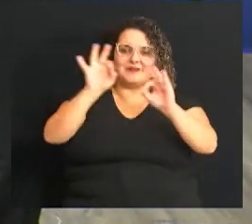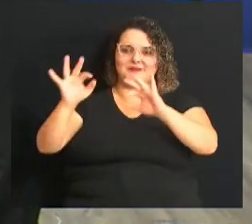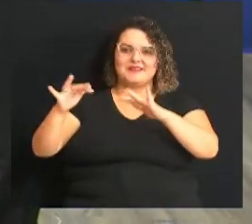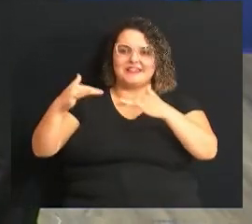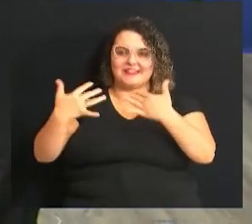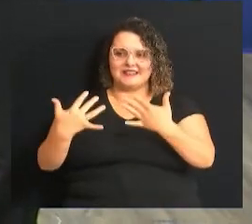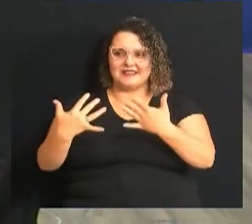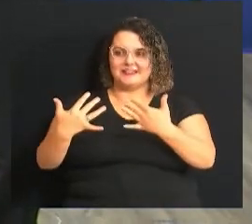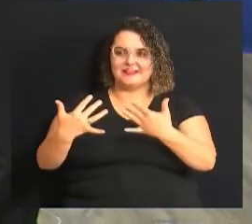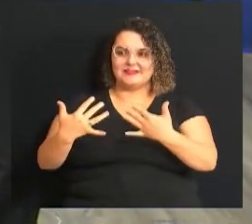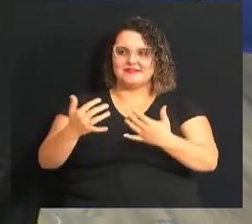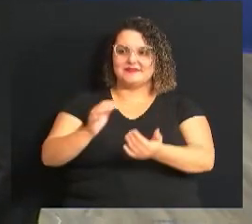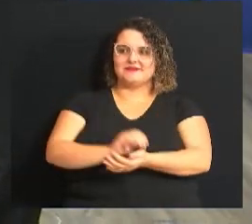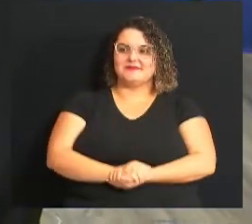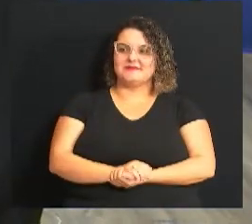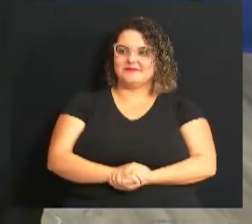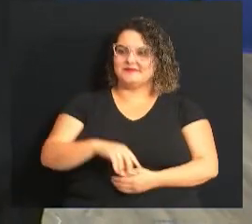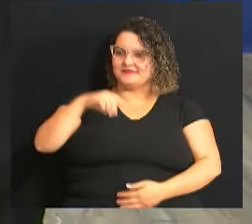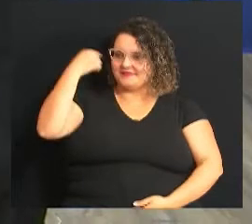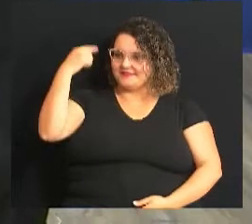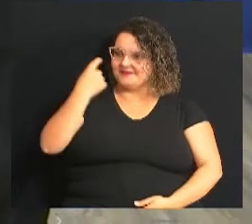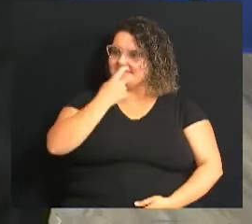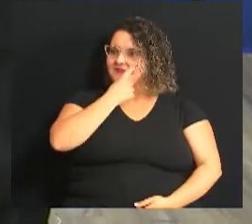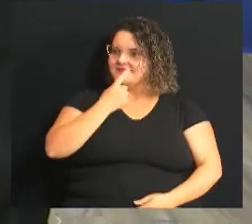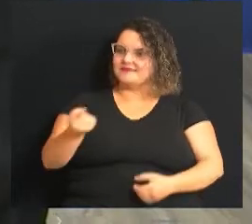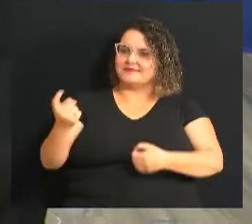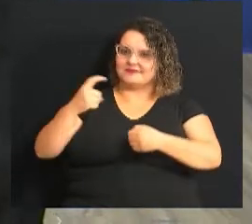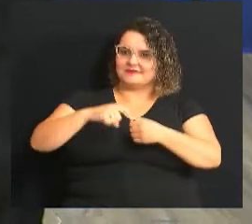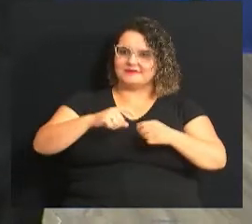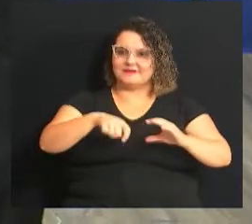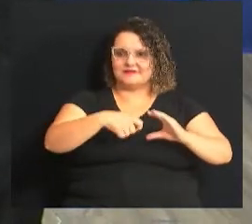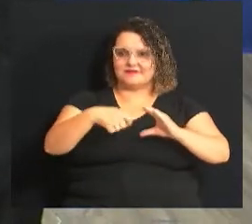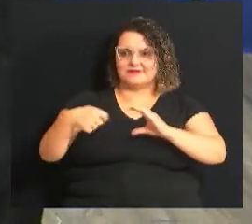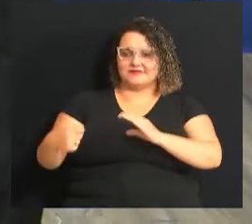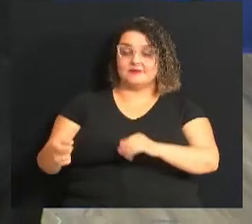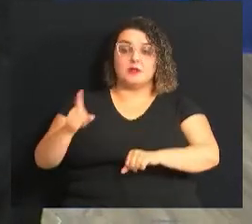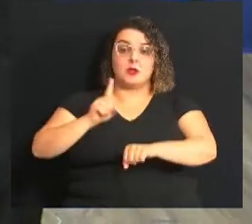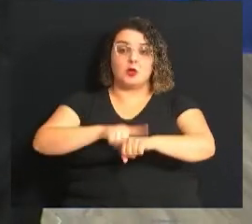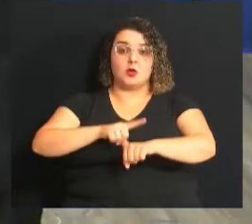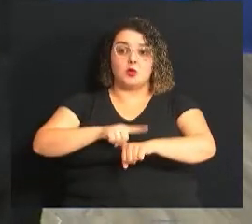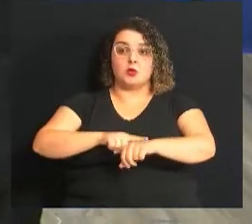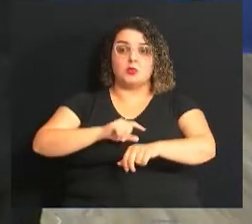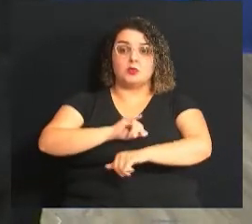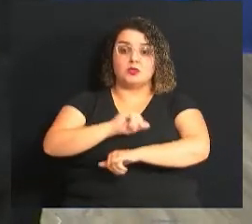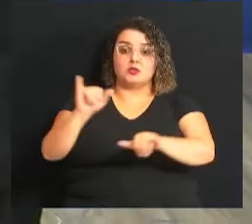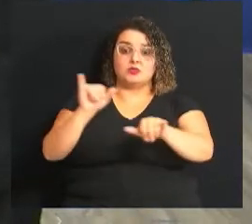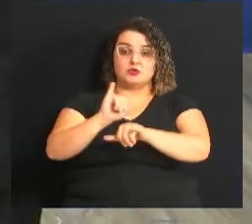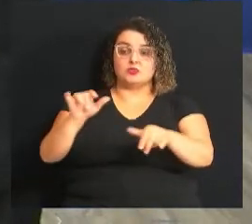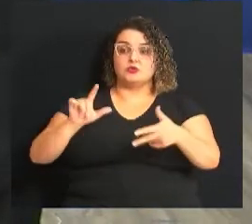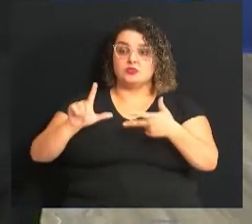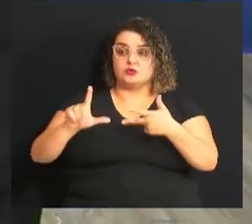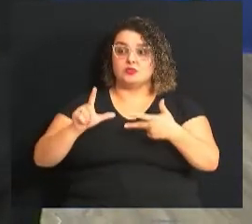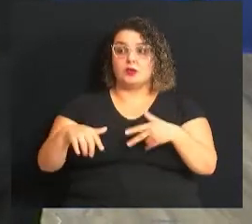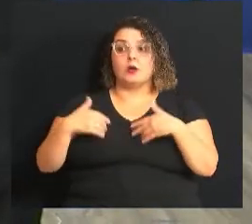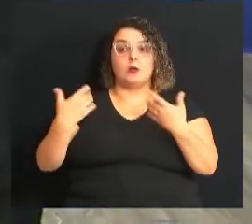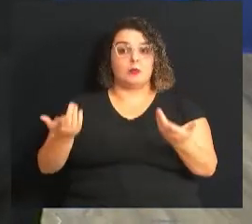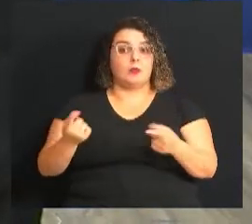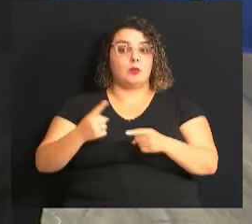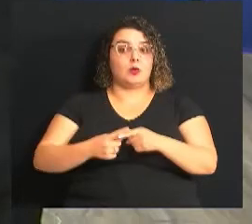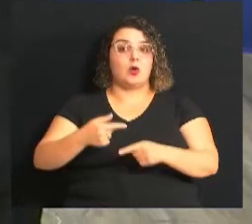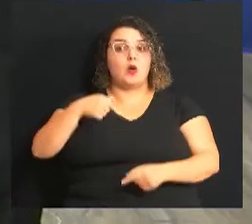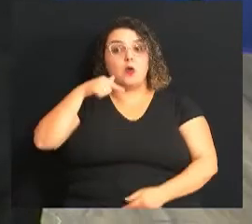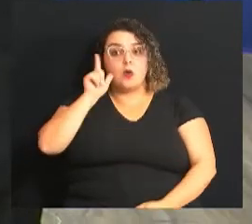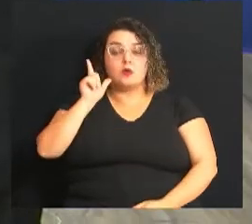sua audiência. Mirna Abreu está de volta aqui aos nossos estúdios, hora das notícias do Legislativo, até porque ontem nós tivemos